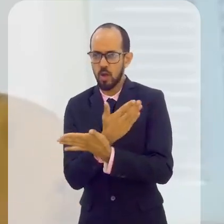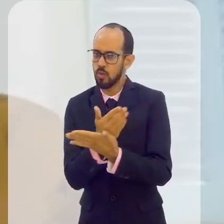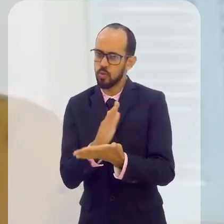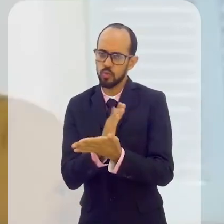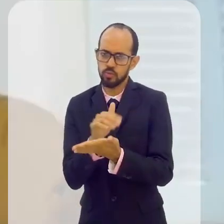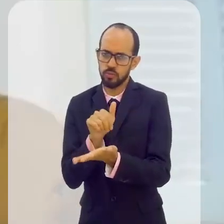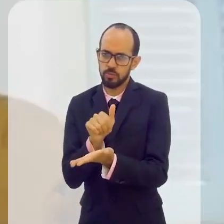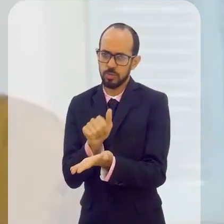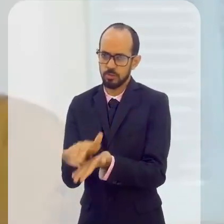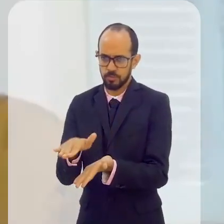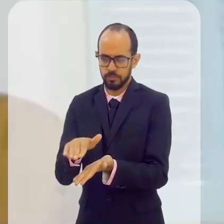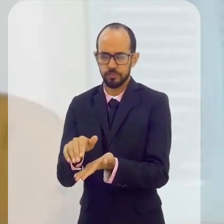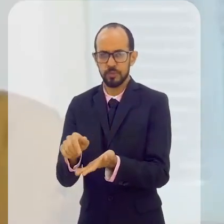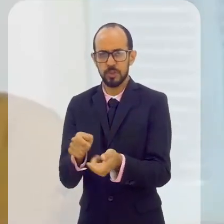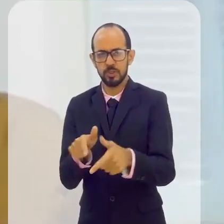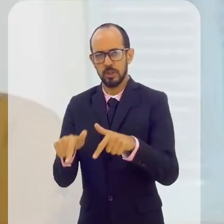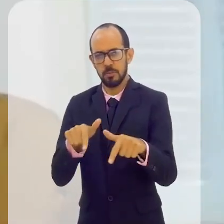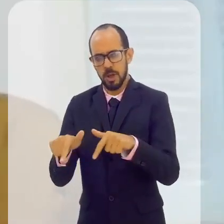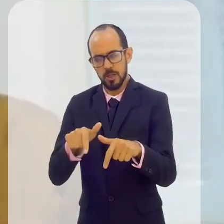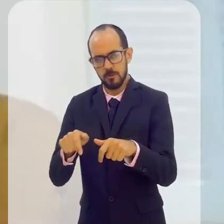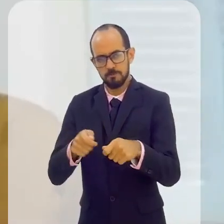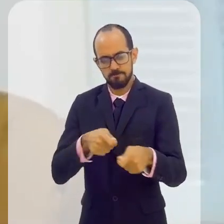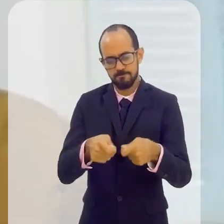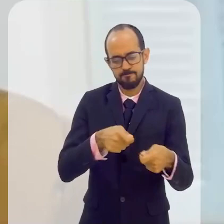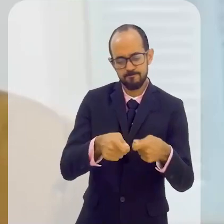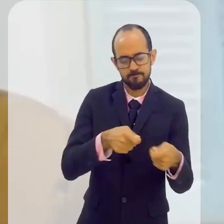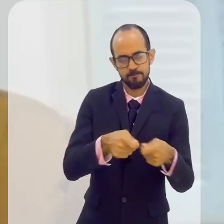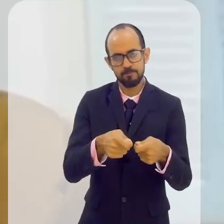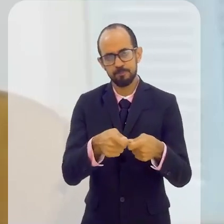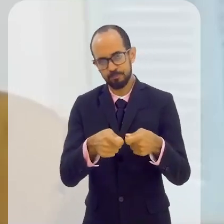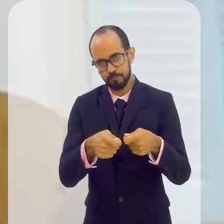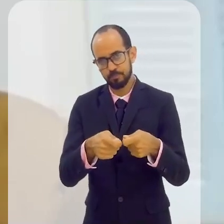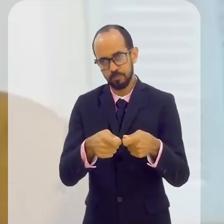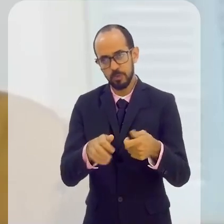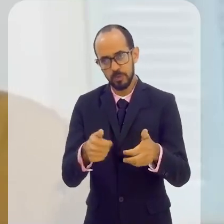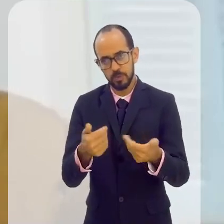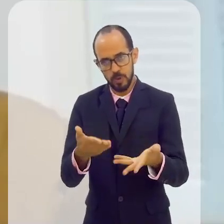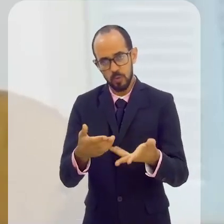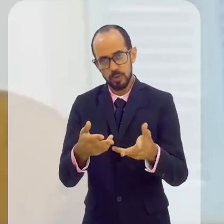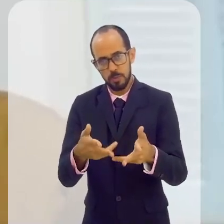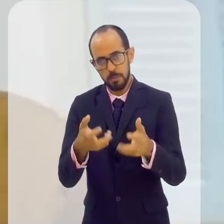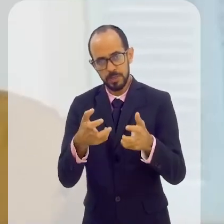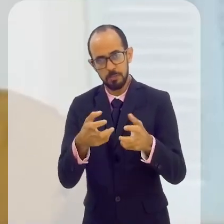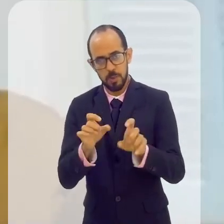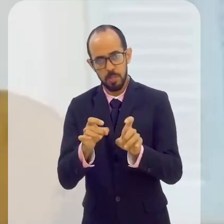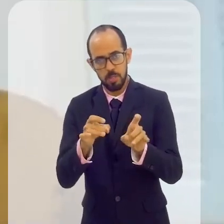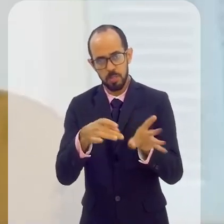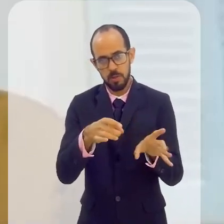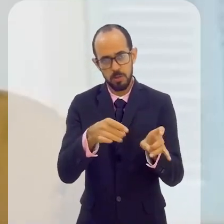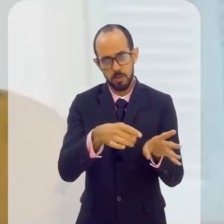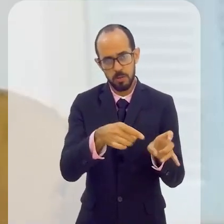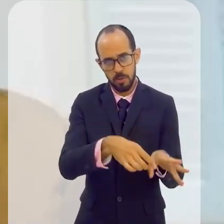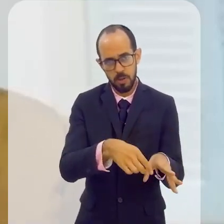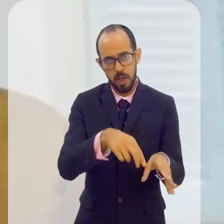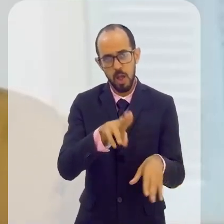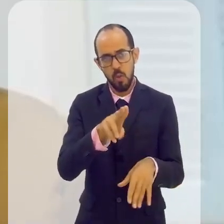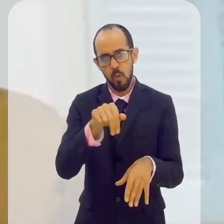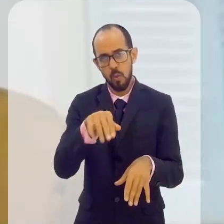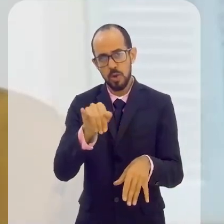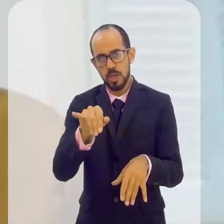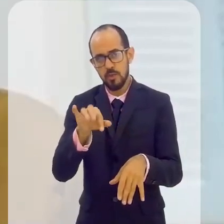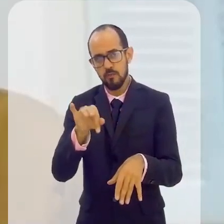perderam emprego, a gente trabalhou a negociação. Então, assim, perto dos números que a gente viu de evasão, né, o